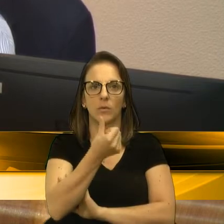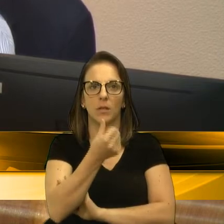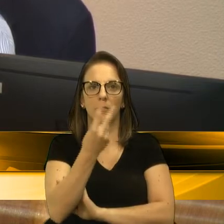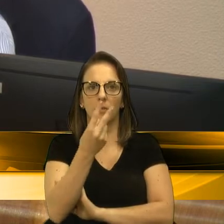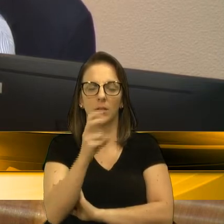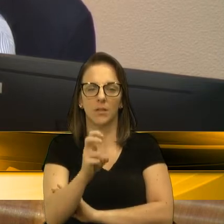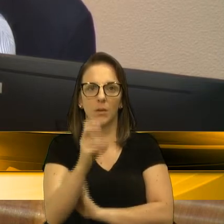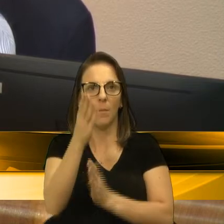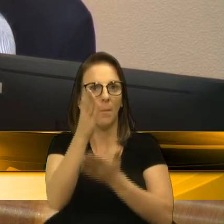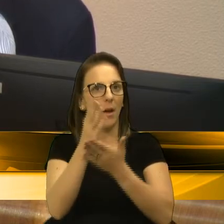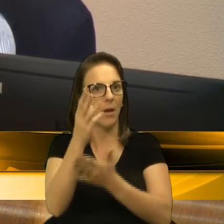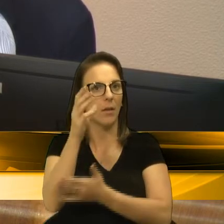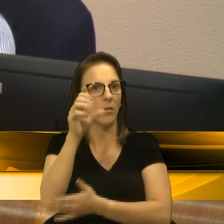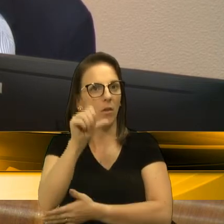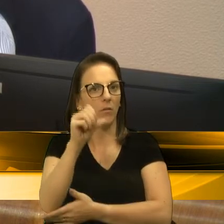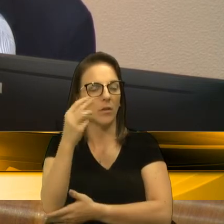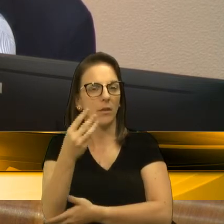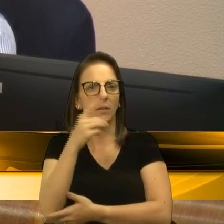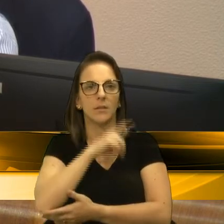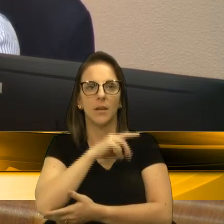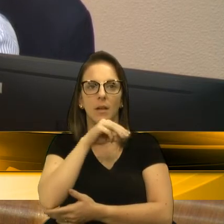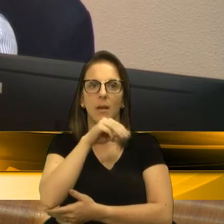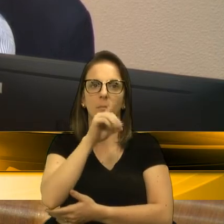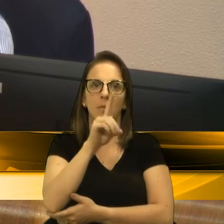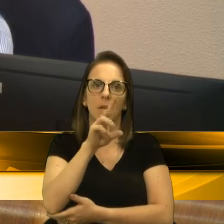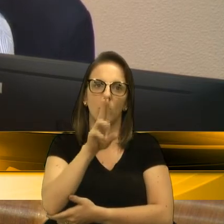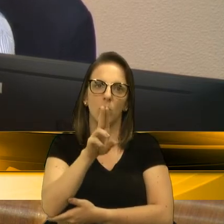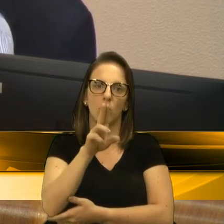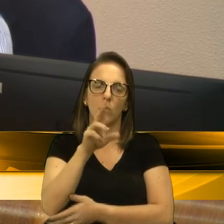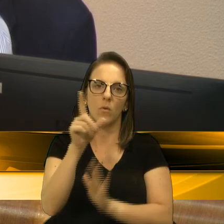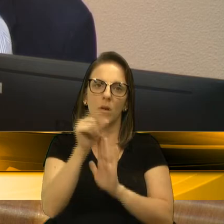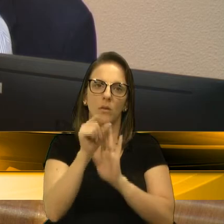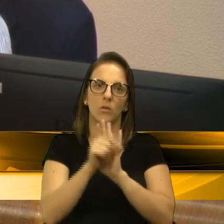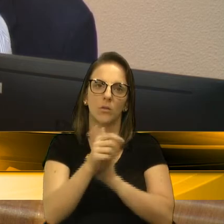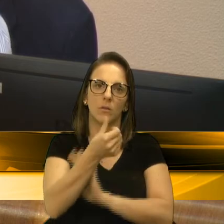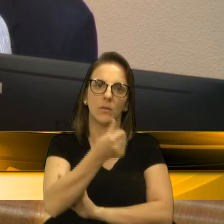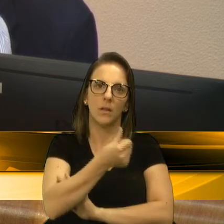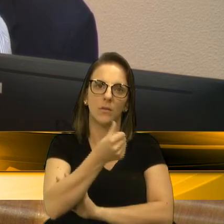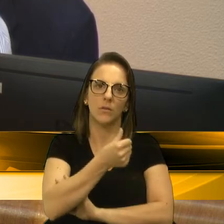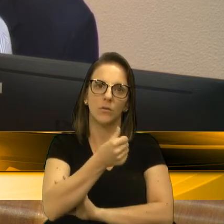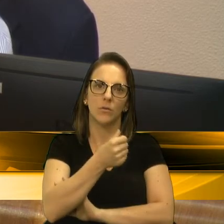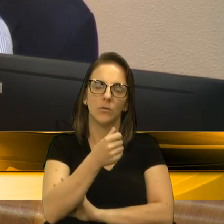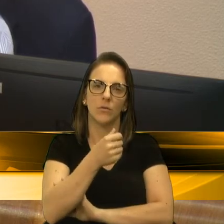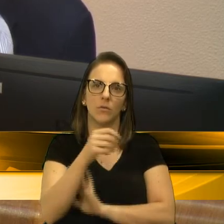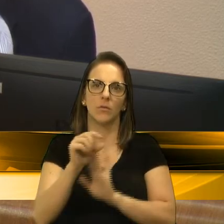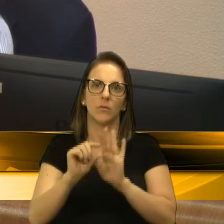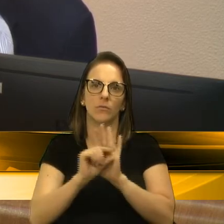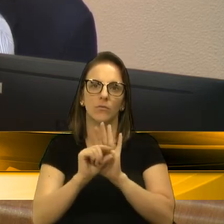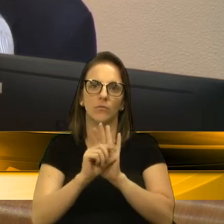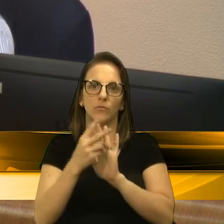8.625/913 e no âmbito do MPU, artigo 6º, inciso 20º da Lei